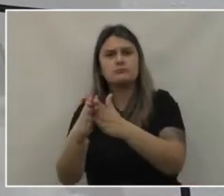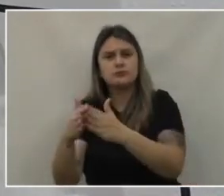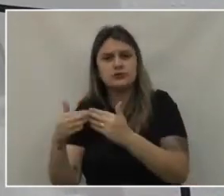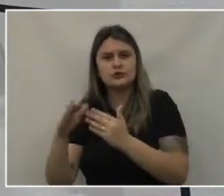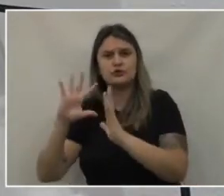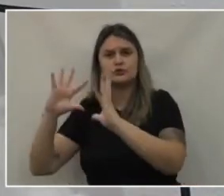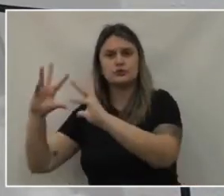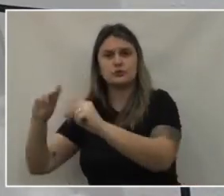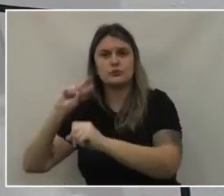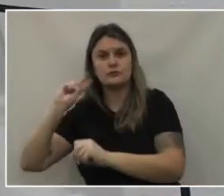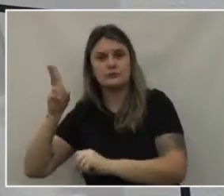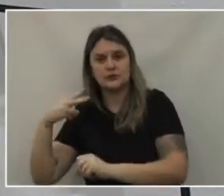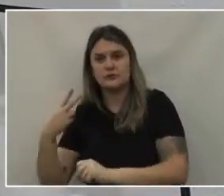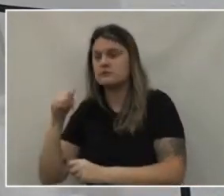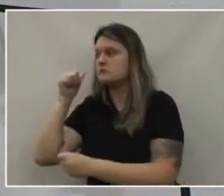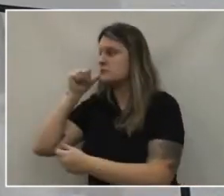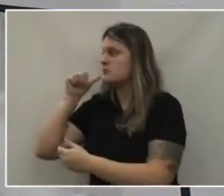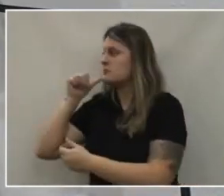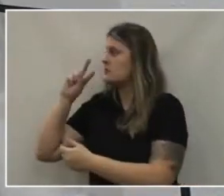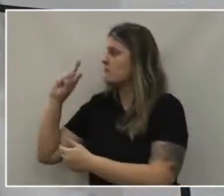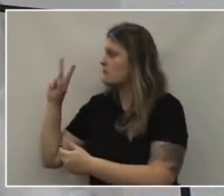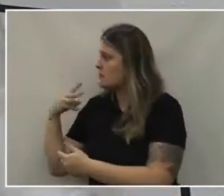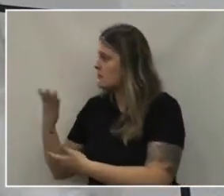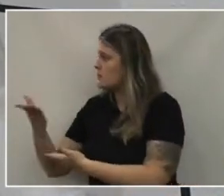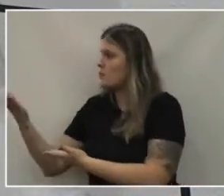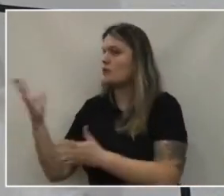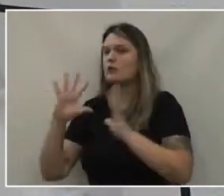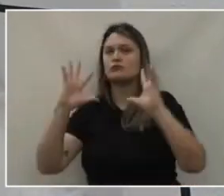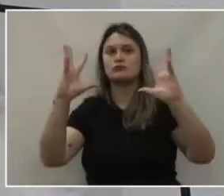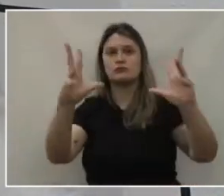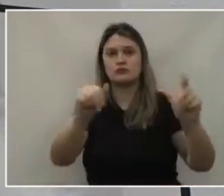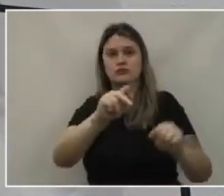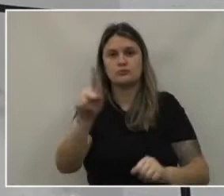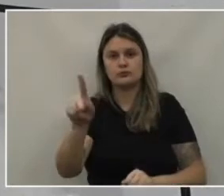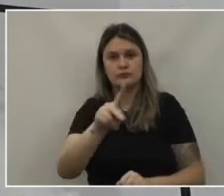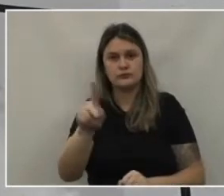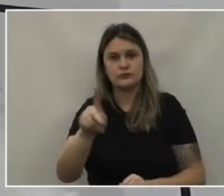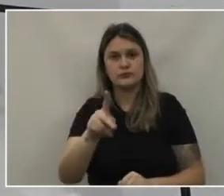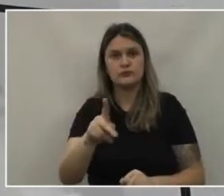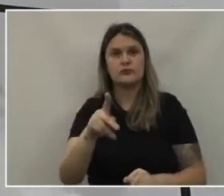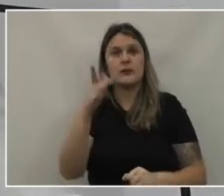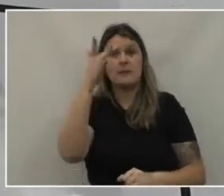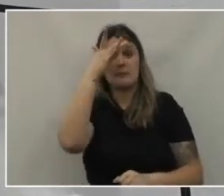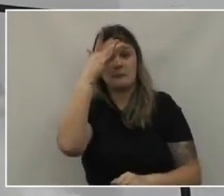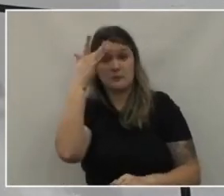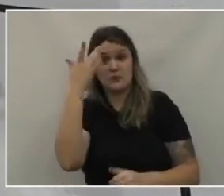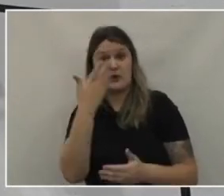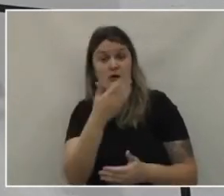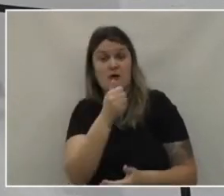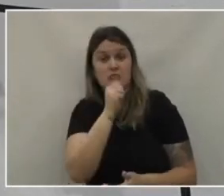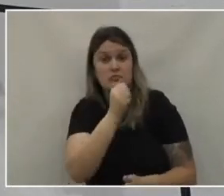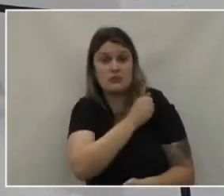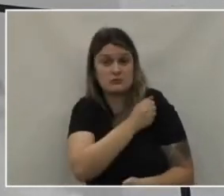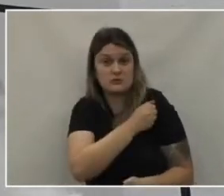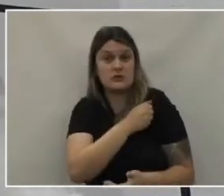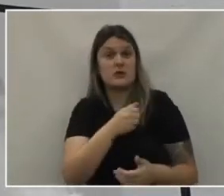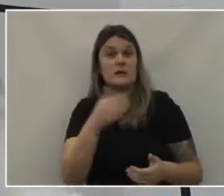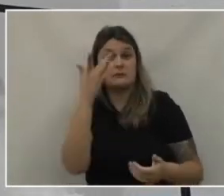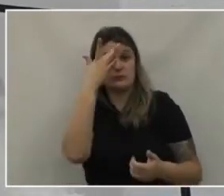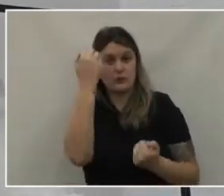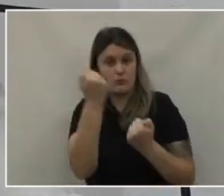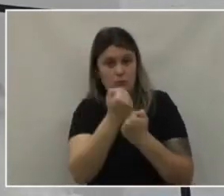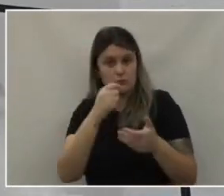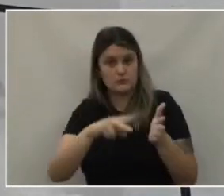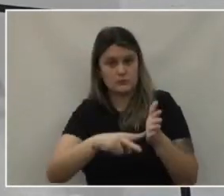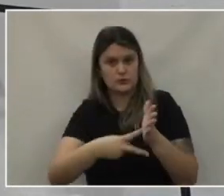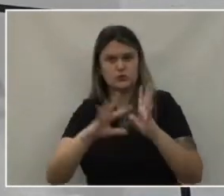senhores vereadores, senhora vereadora, educadores e educadoras, estudantes, sindicalistas e